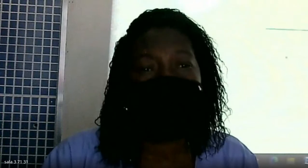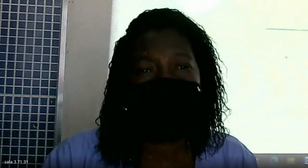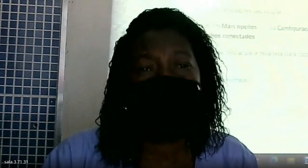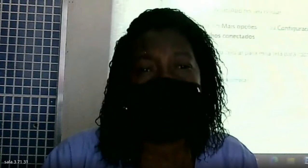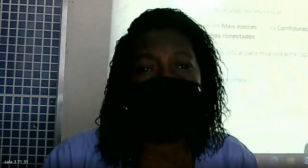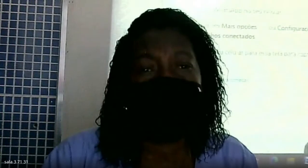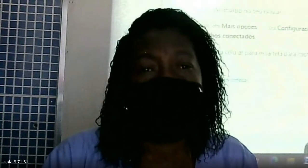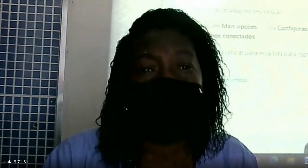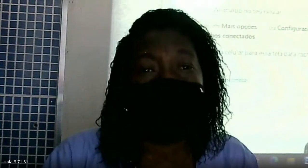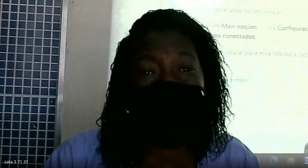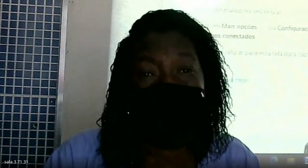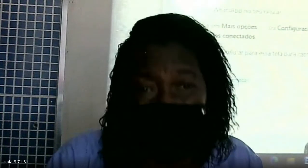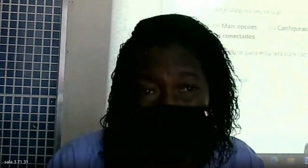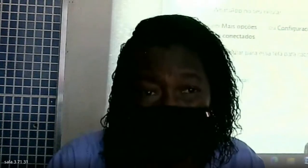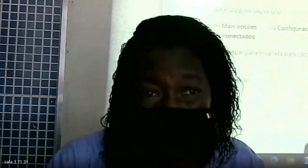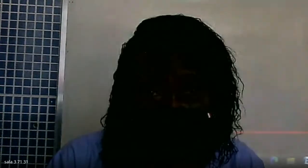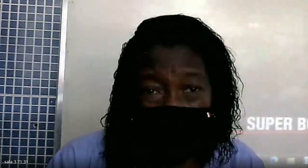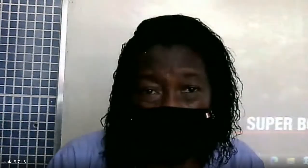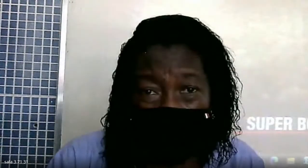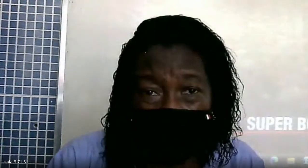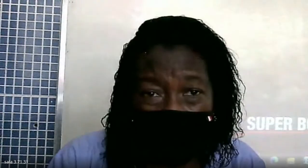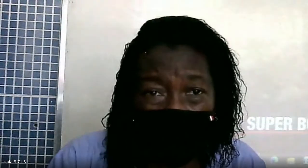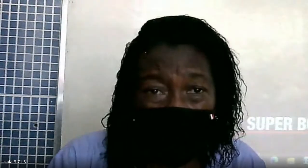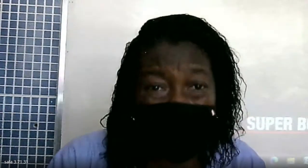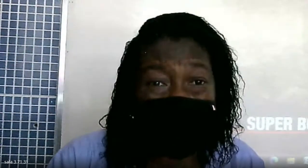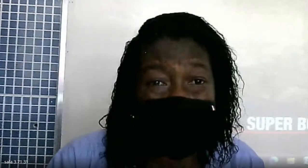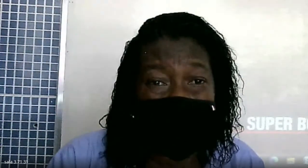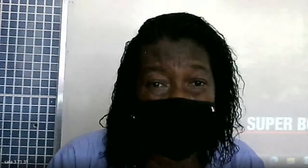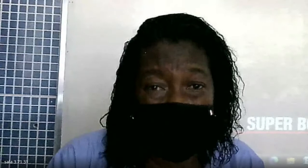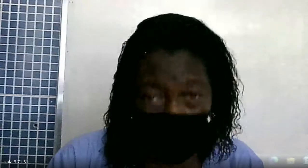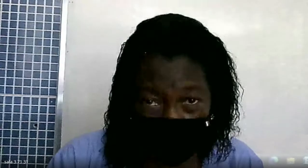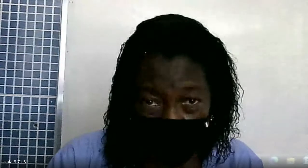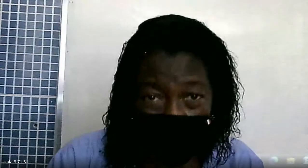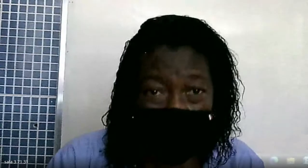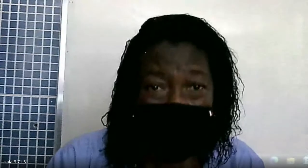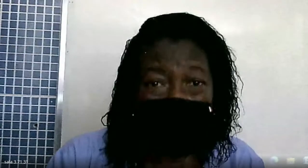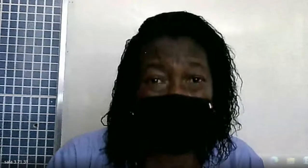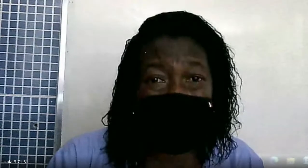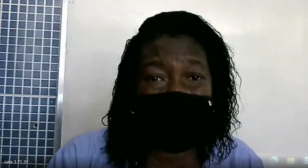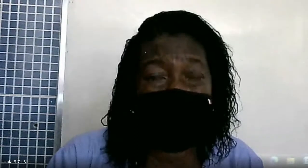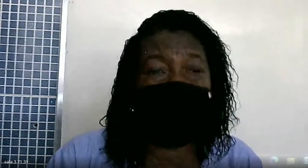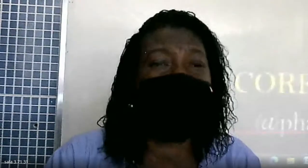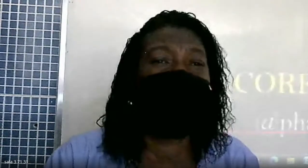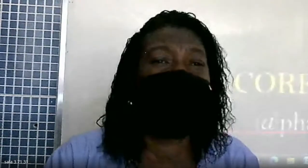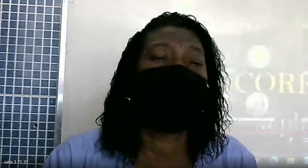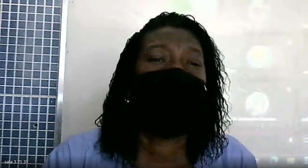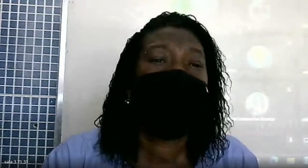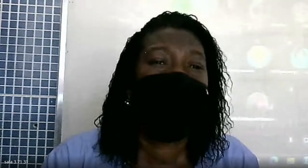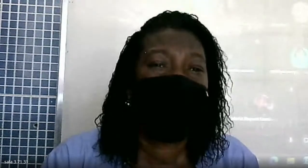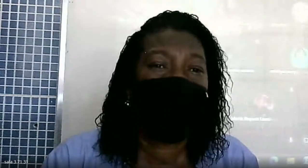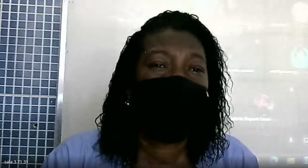oportunidade para as pessoas poderem ver o que tem na rua. Por quê? O que